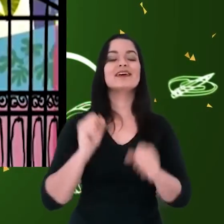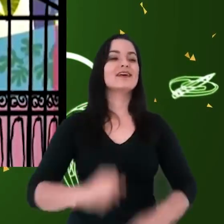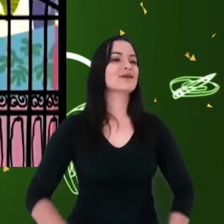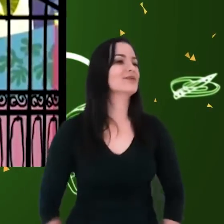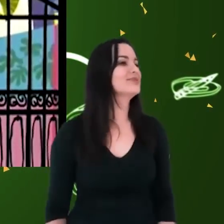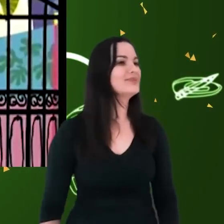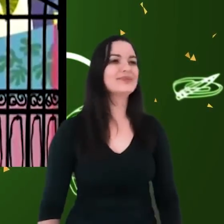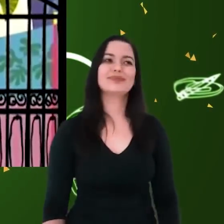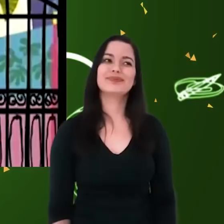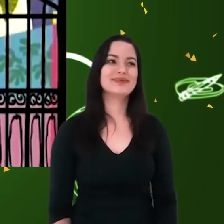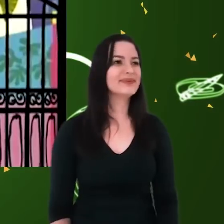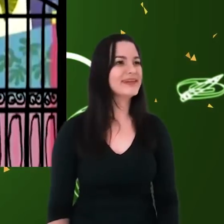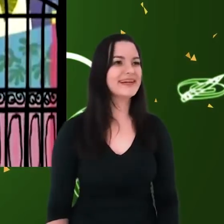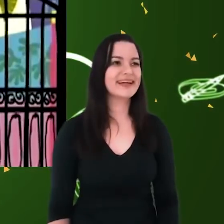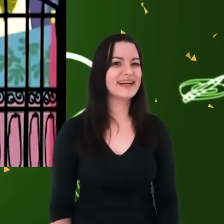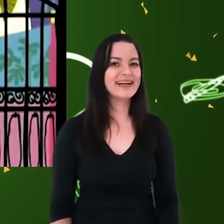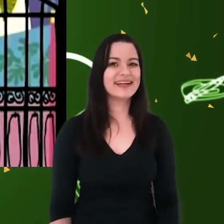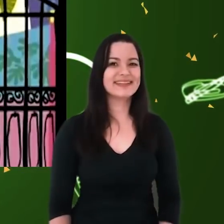né?